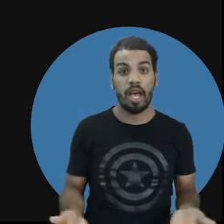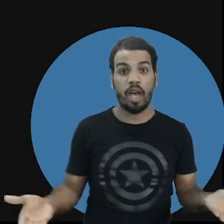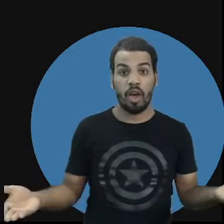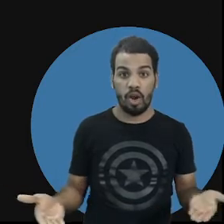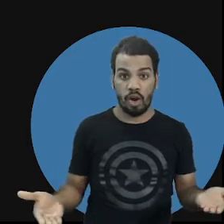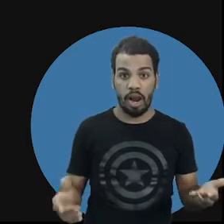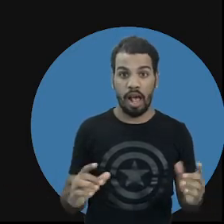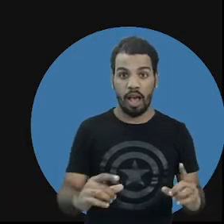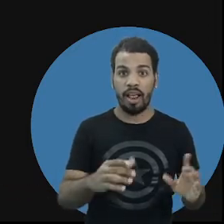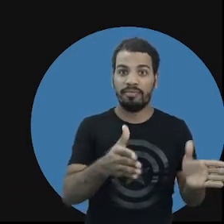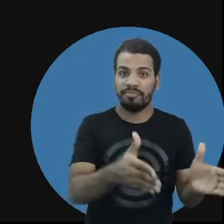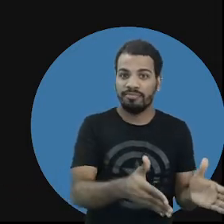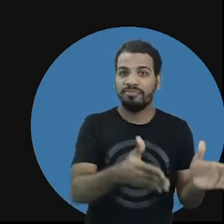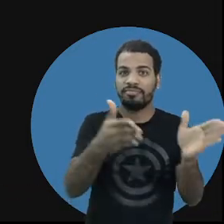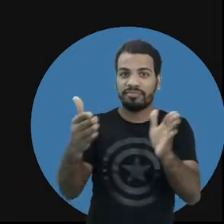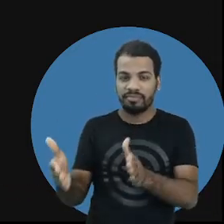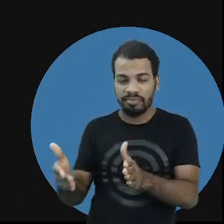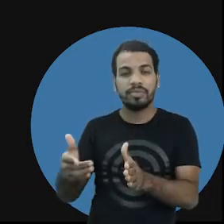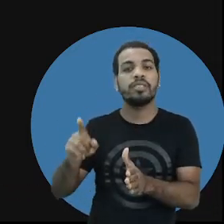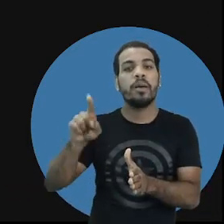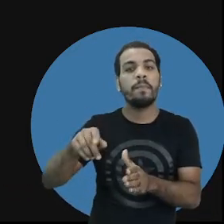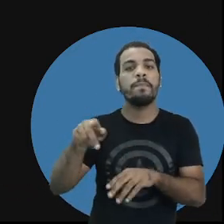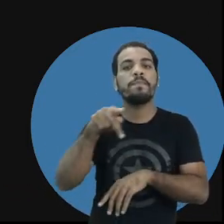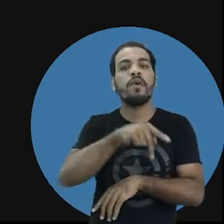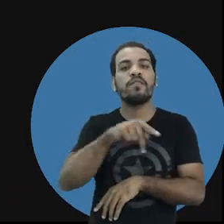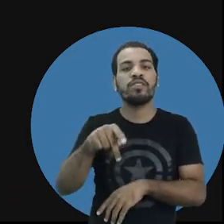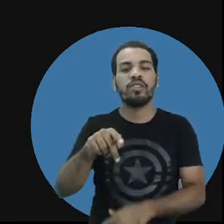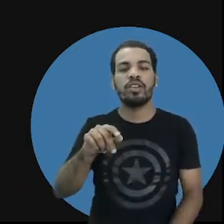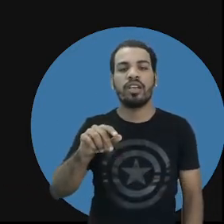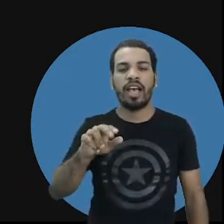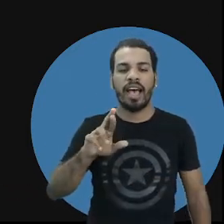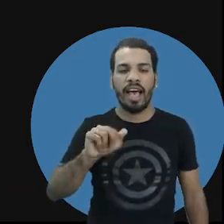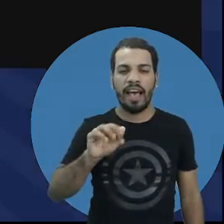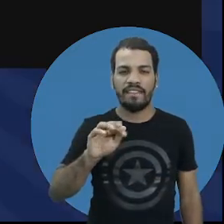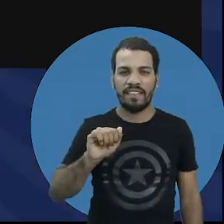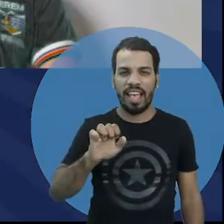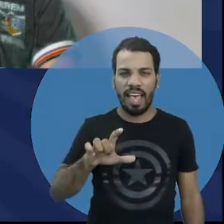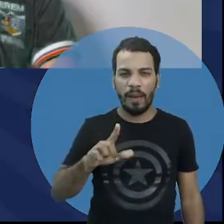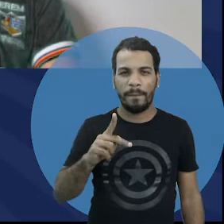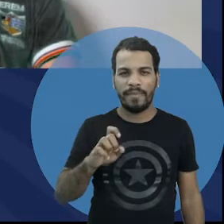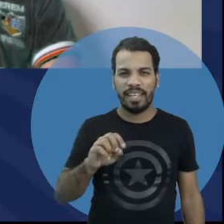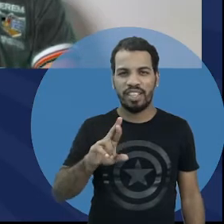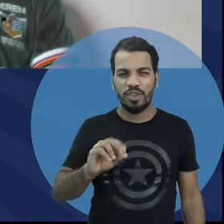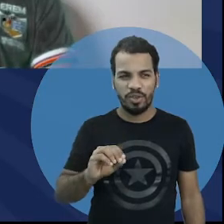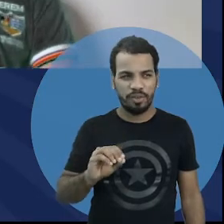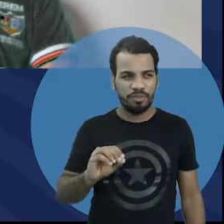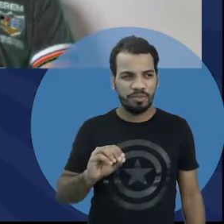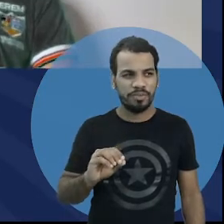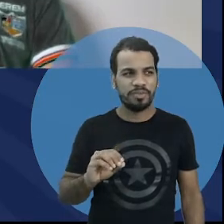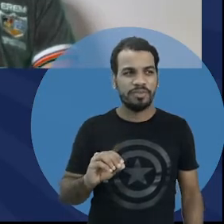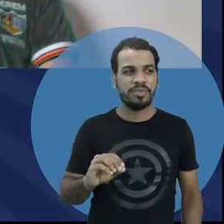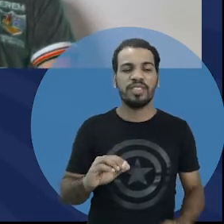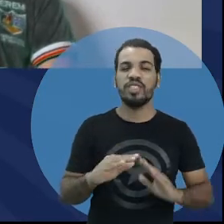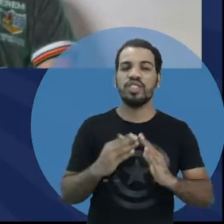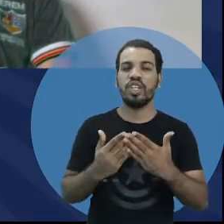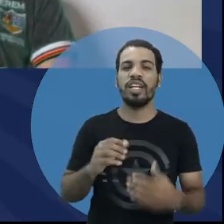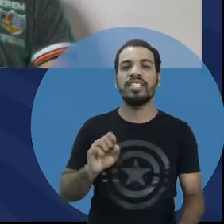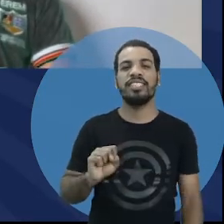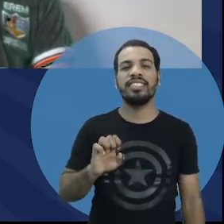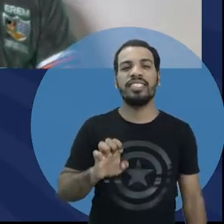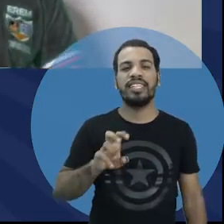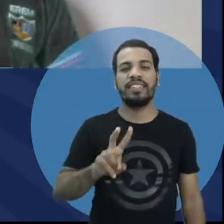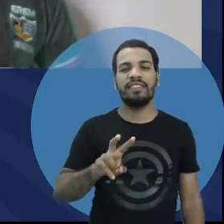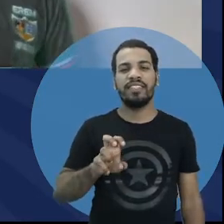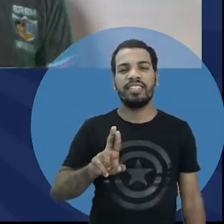a bola vai ser passada para o professor Abel Pedro, lá da EREM Severino Cordeiro. É com você, Abel.